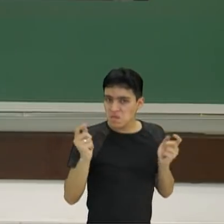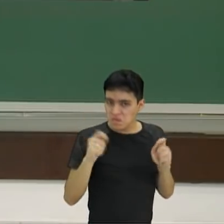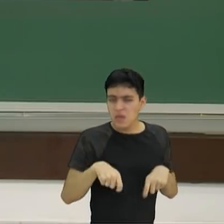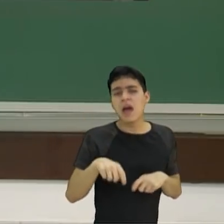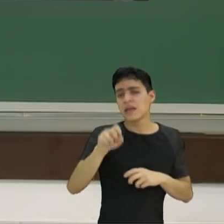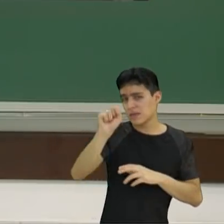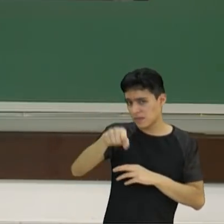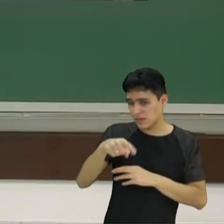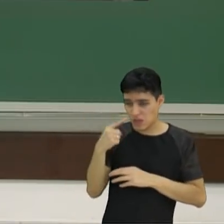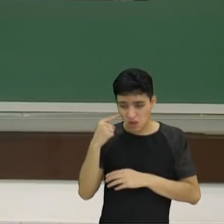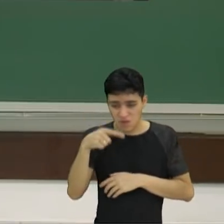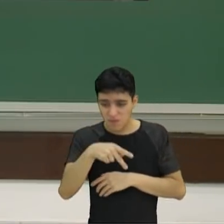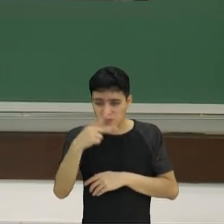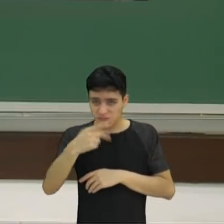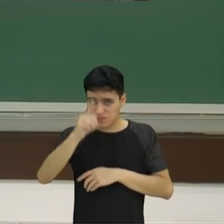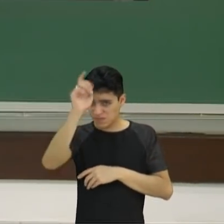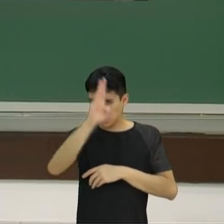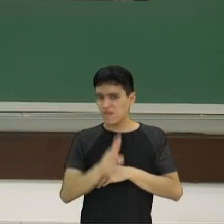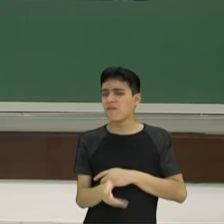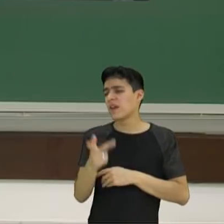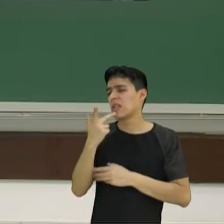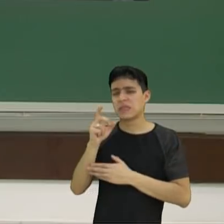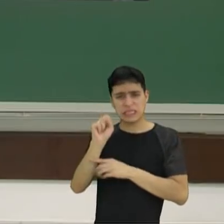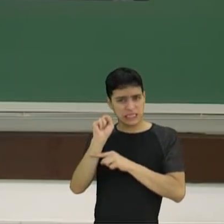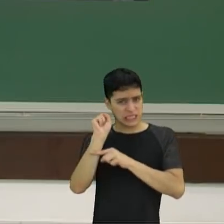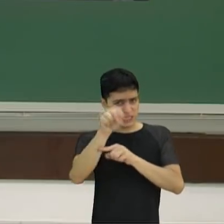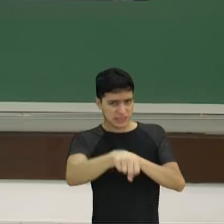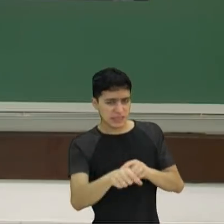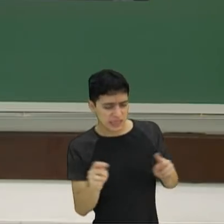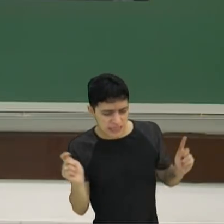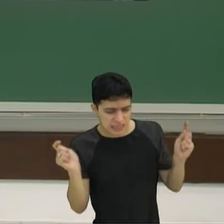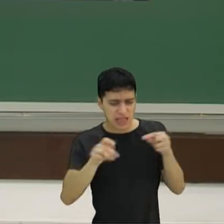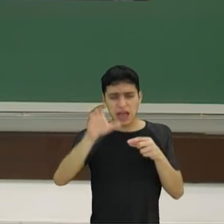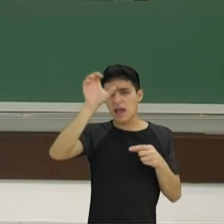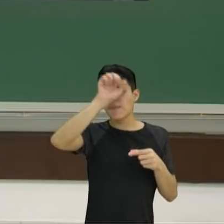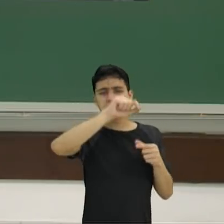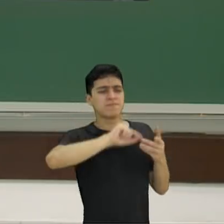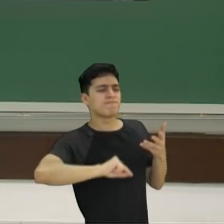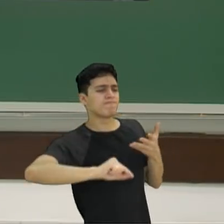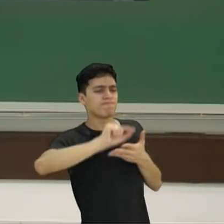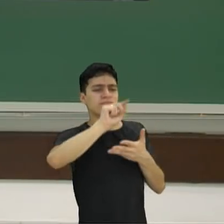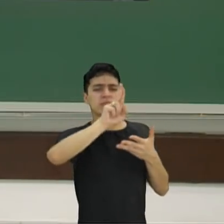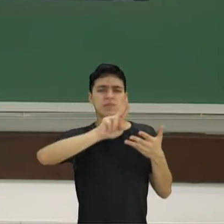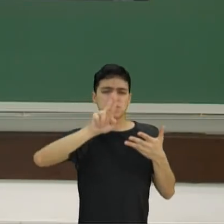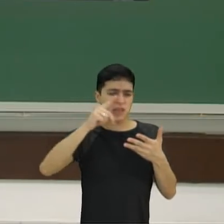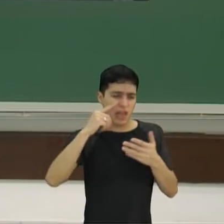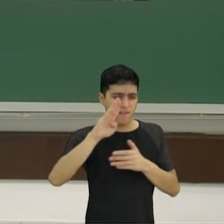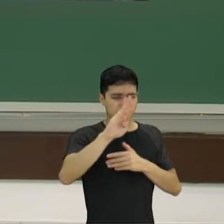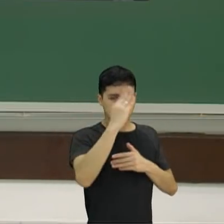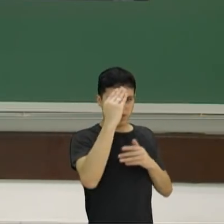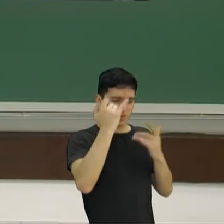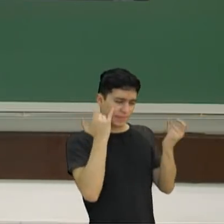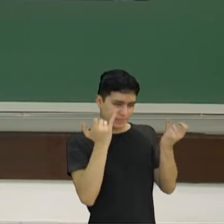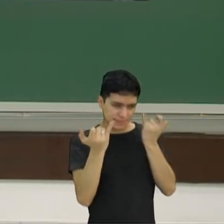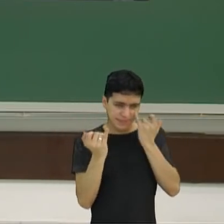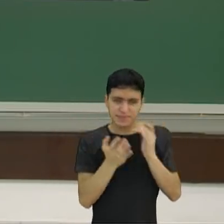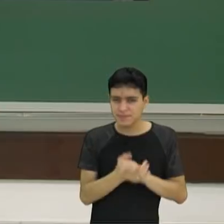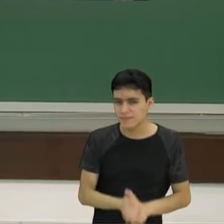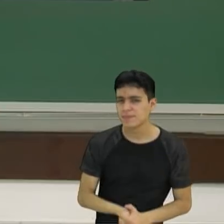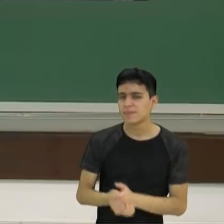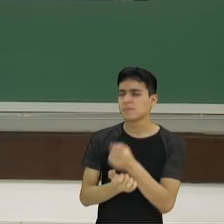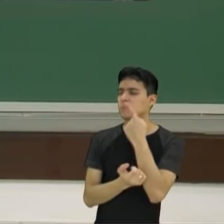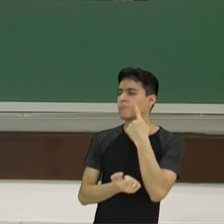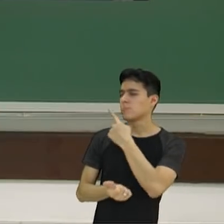um professor aqui do Brasil também diz sim para essa pergunta. É possível aprender utilizando as notícias falsas. Veja só